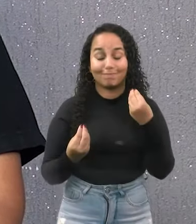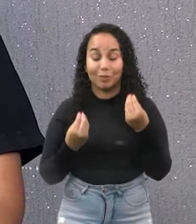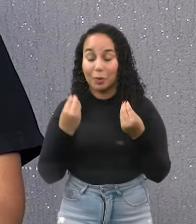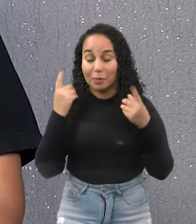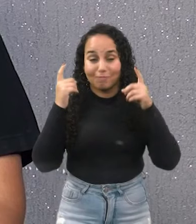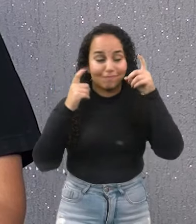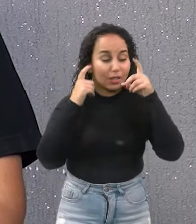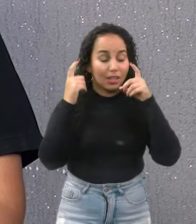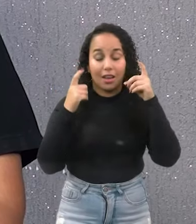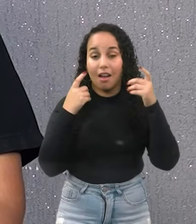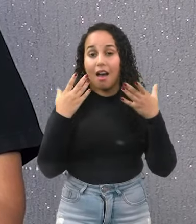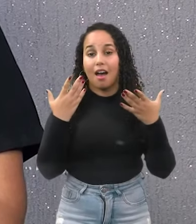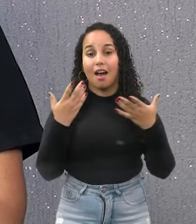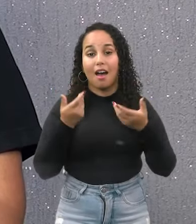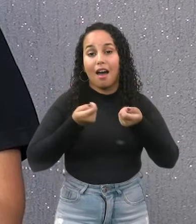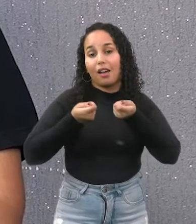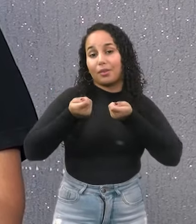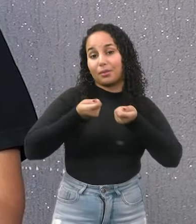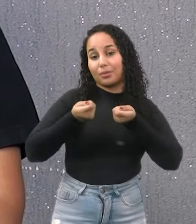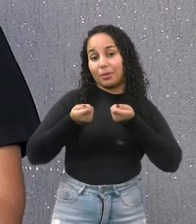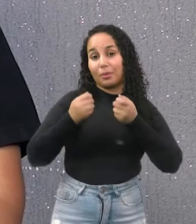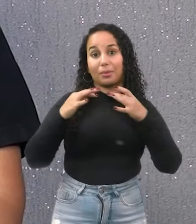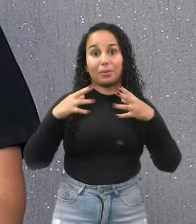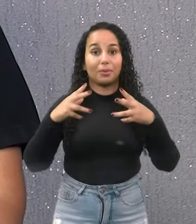né, da nossa casa, como